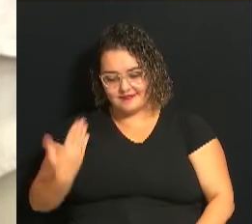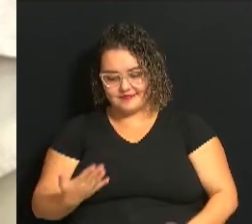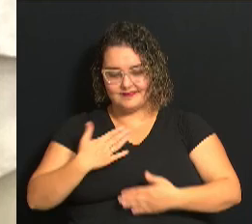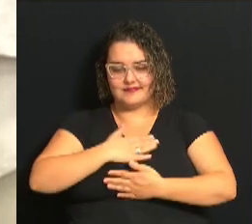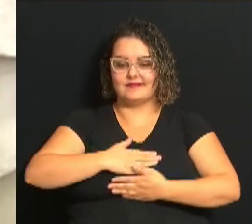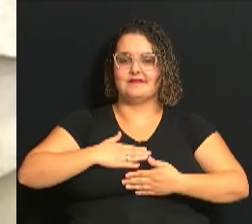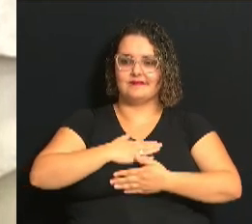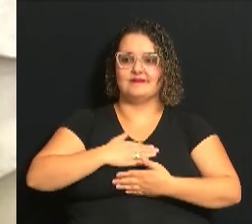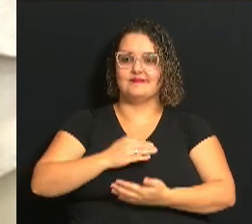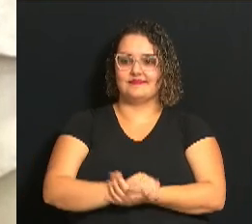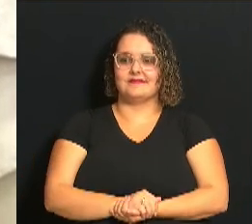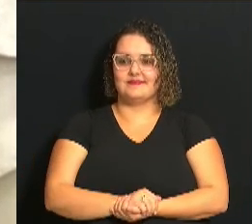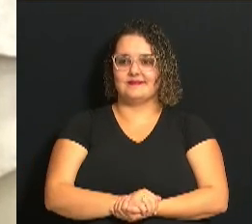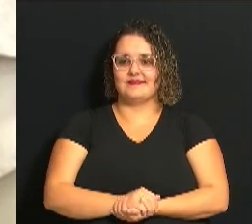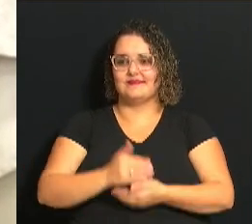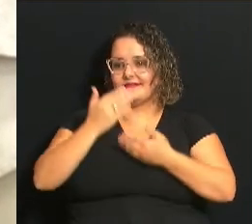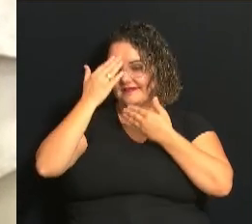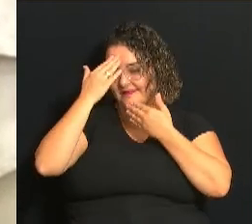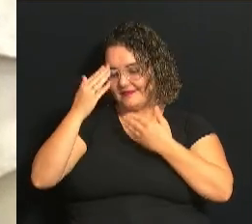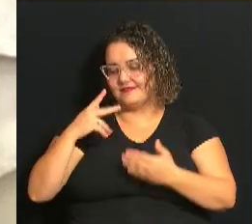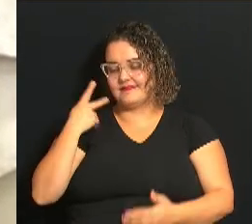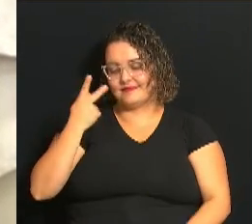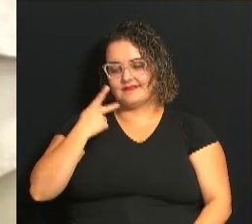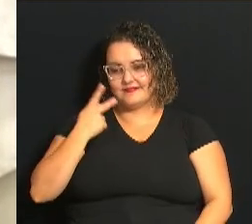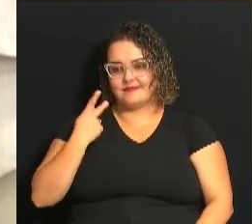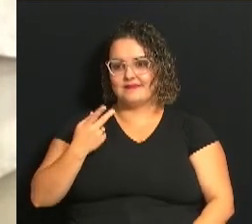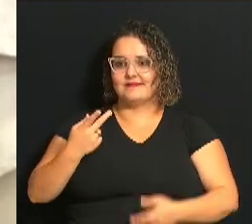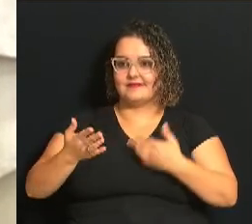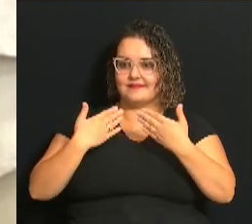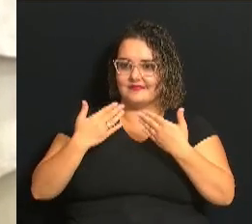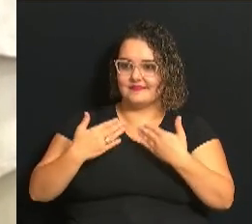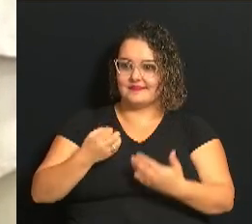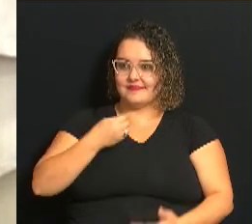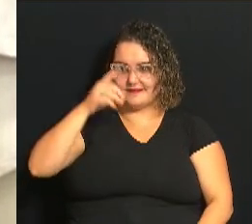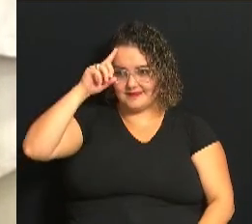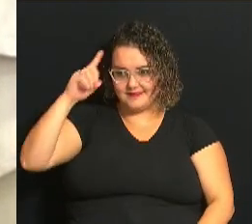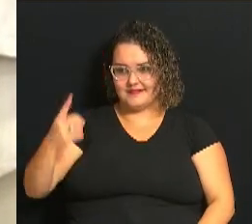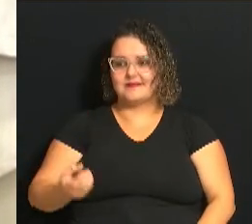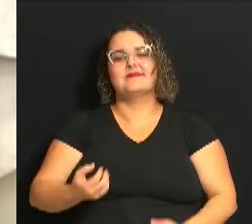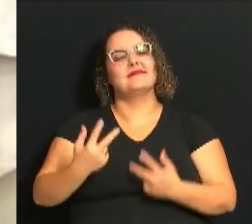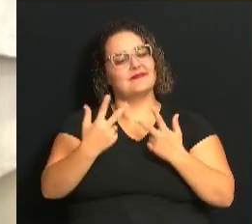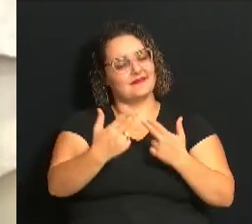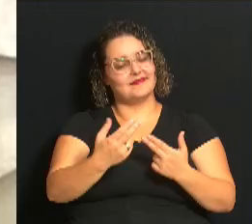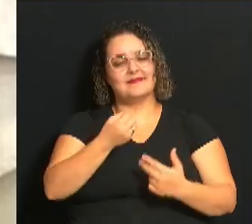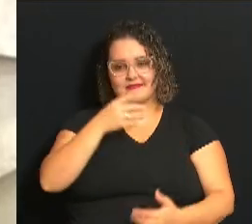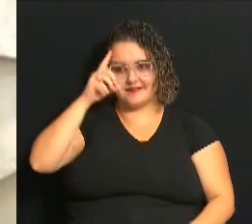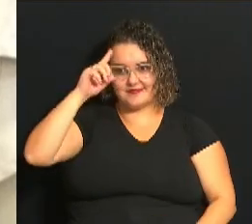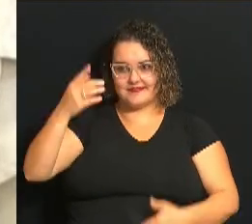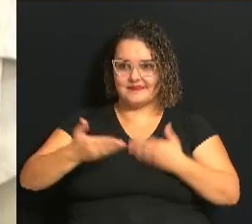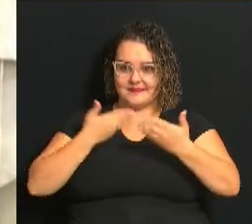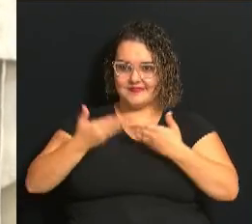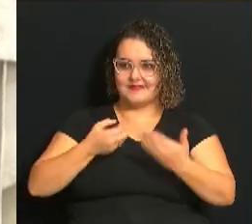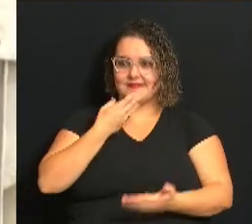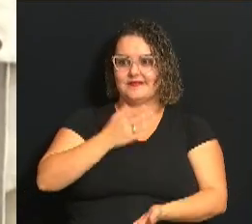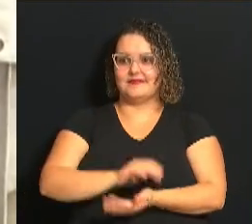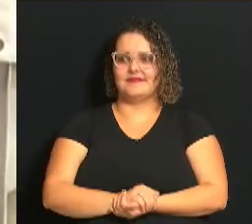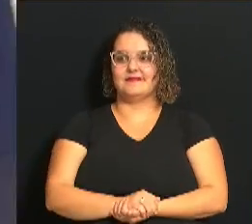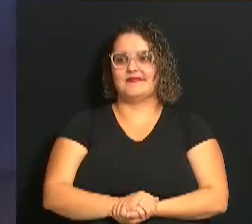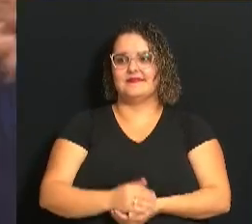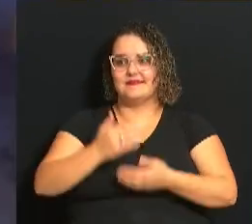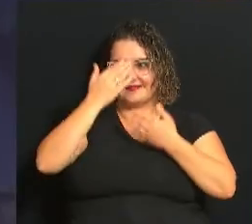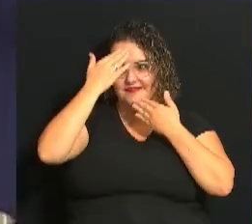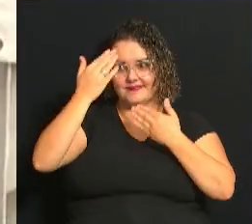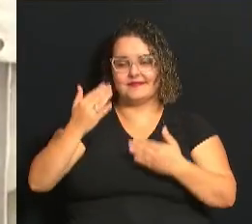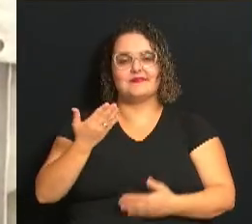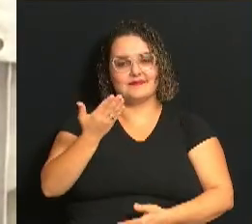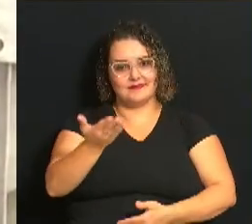grande. Ok, vereador, mais uma vez, muito obrigada aqui por falar com a gente. Um bom dia para o senhor. Igualmente, bom dia, bom serviço. Obrigada. E a você de casa